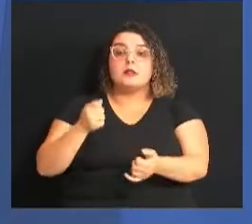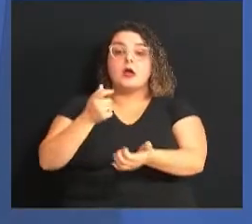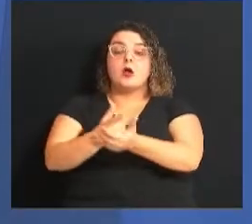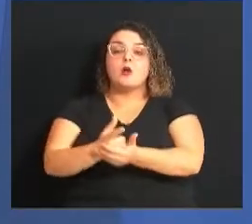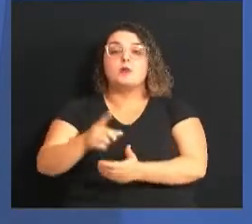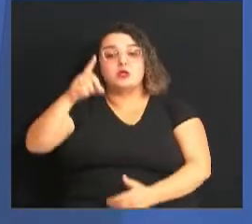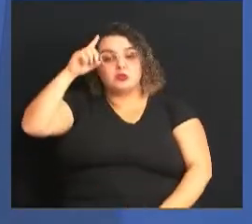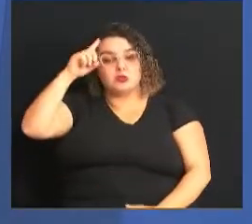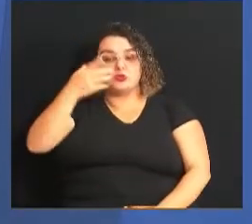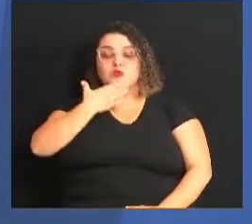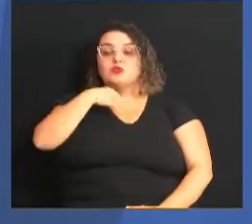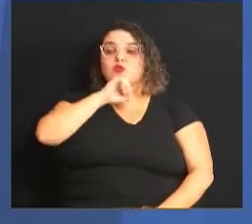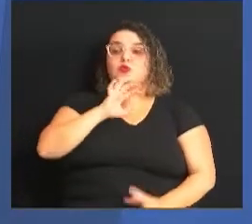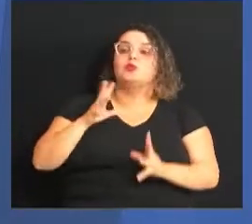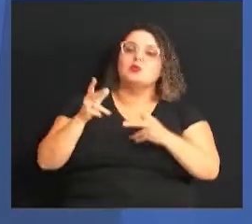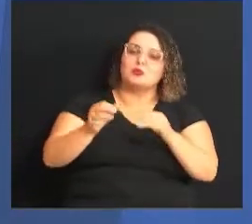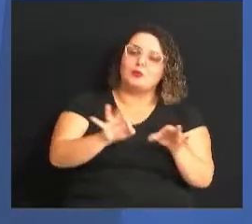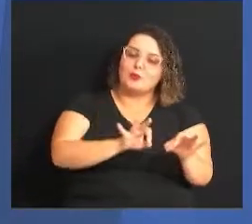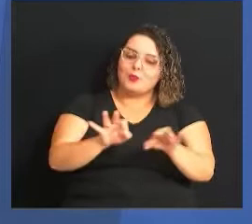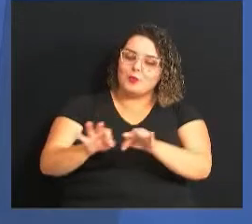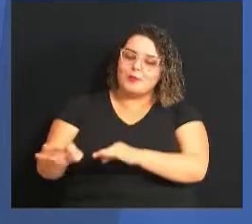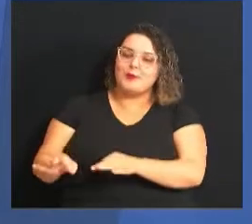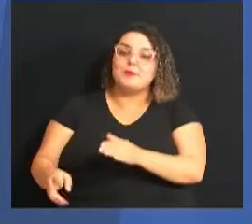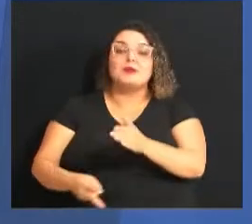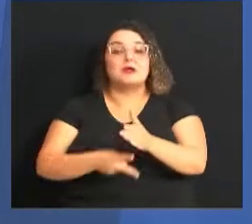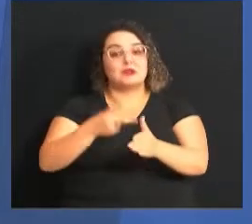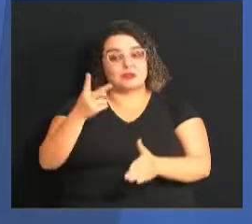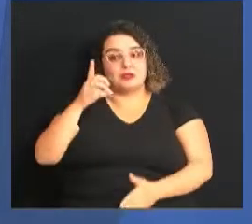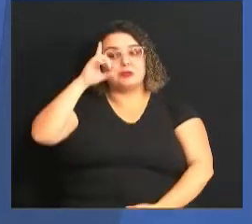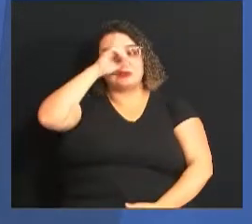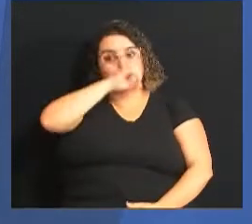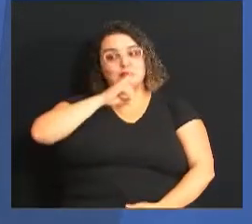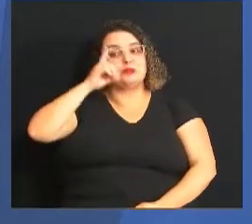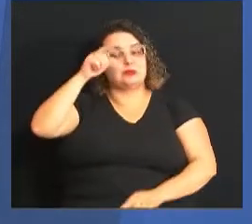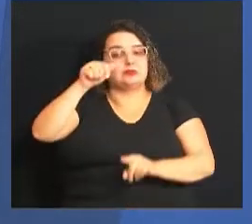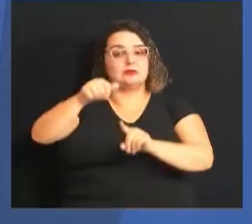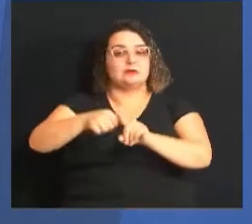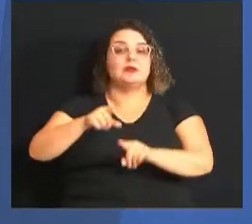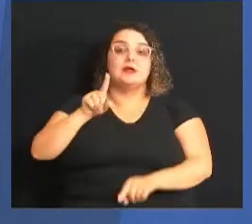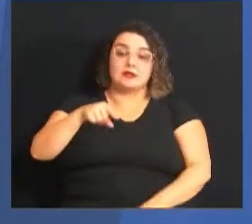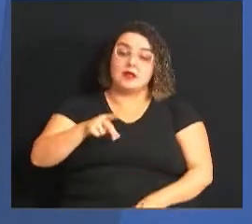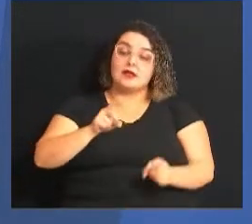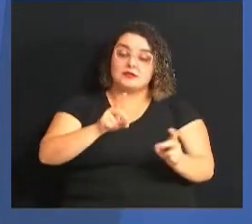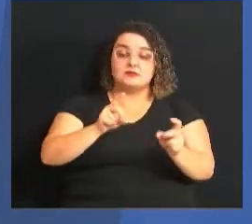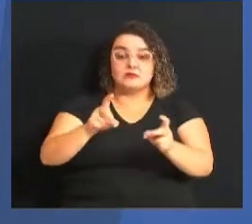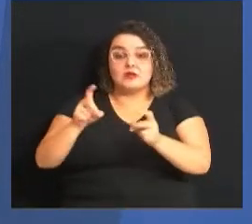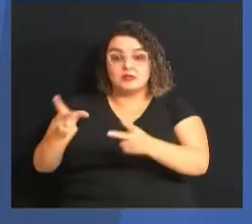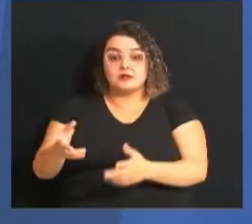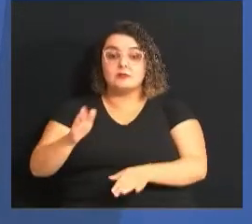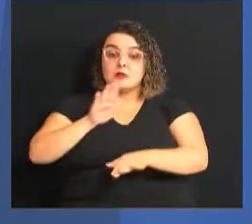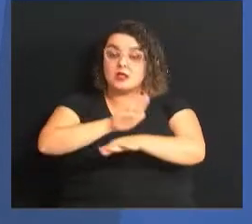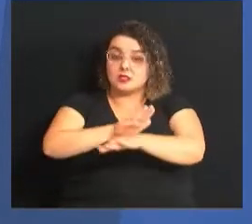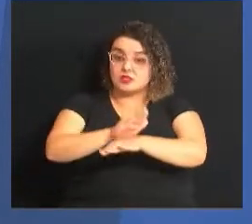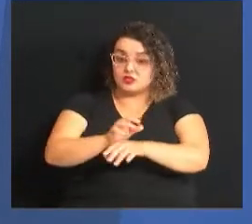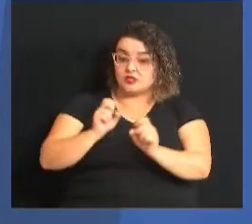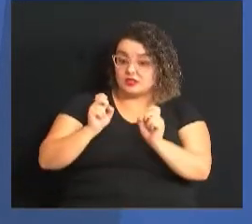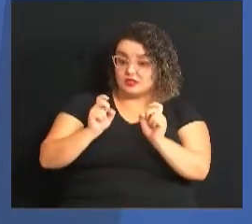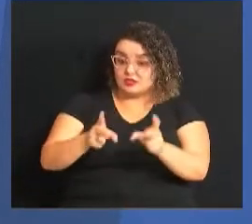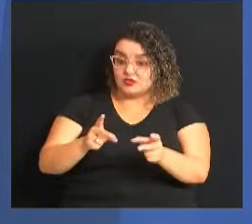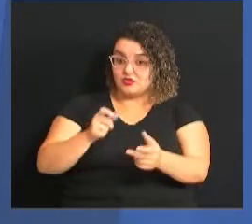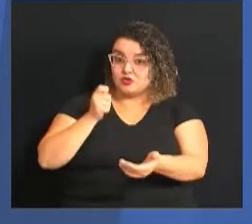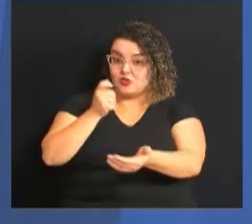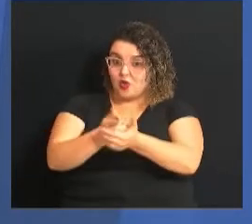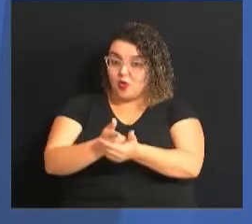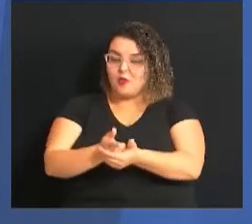se preparando para o segundo domingo do mês, que é uma data também comercial. E para ajudar nas compras dos presentes, o Procon